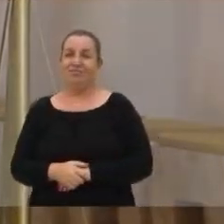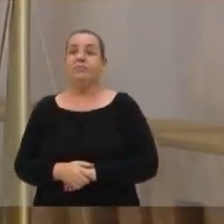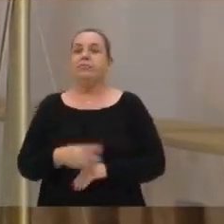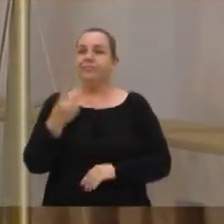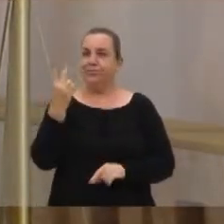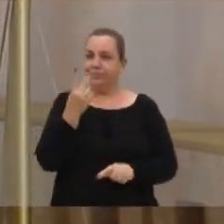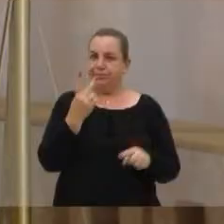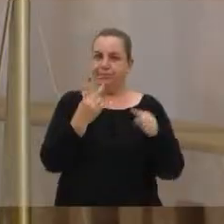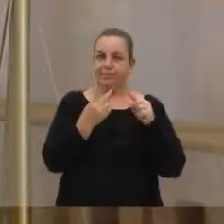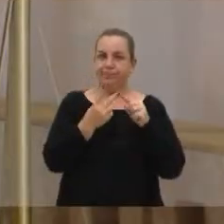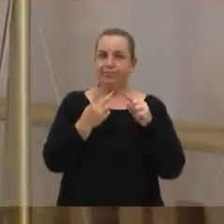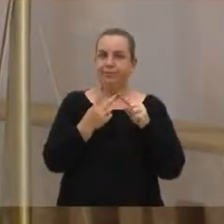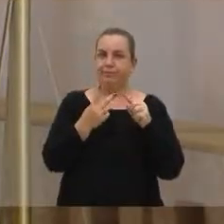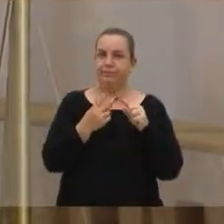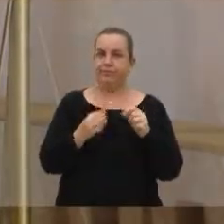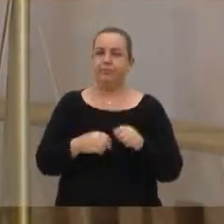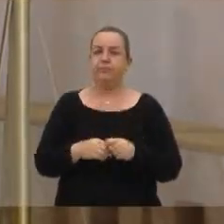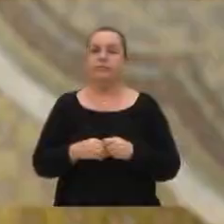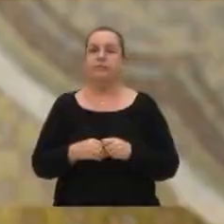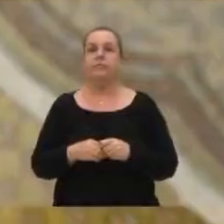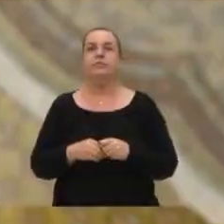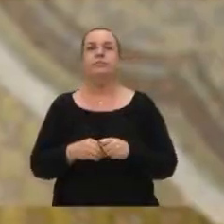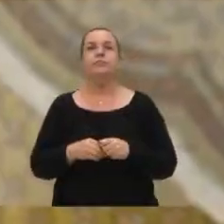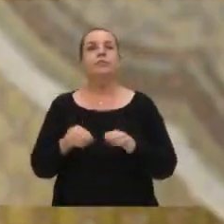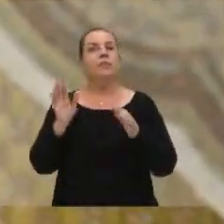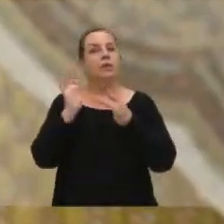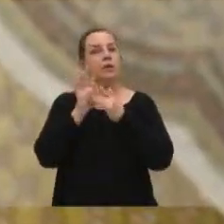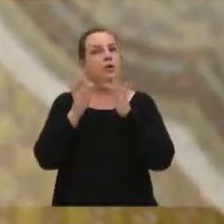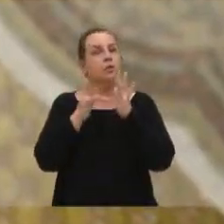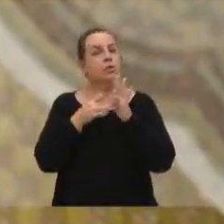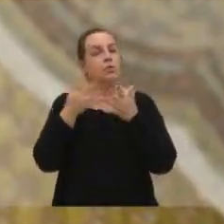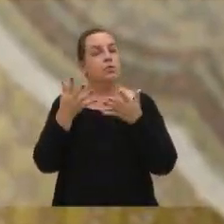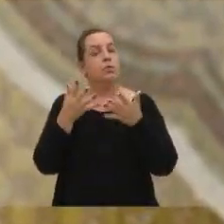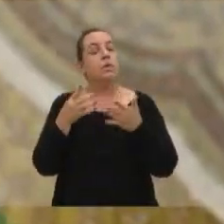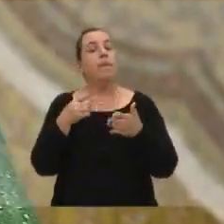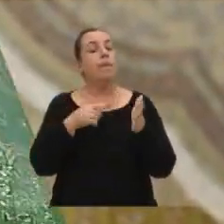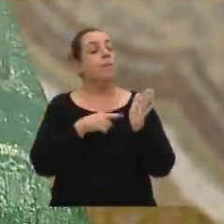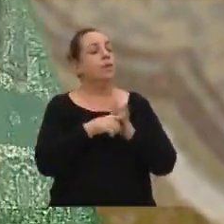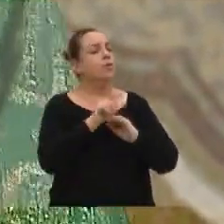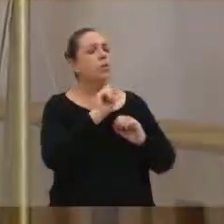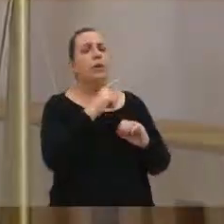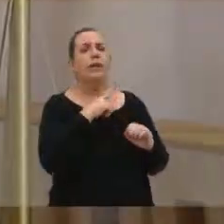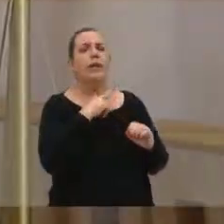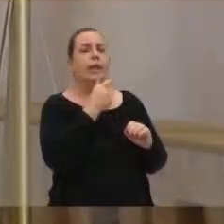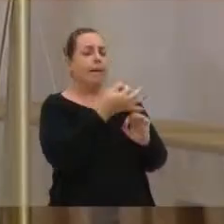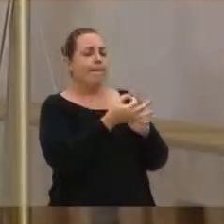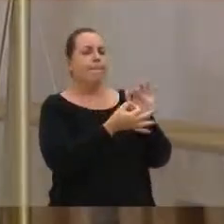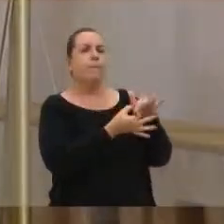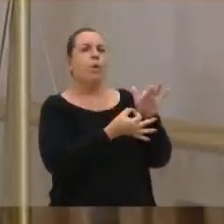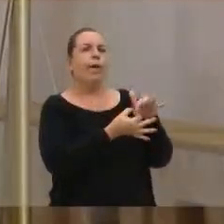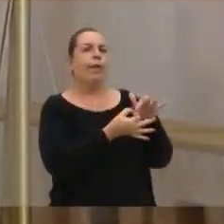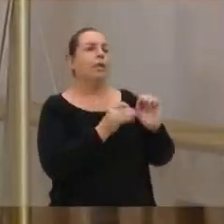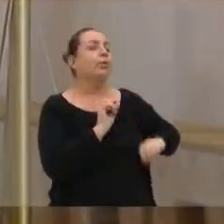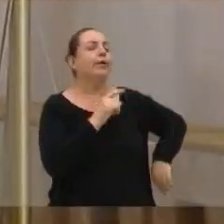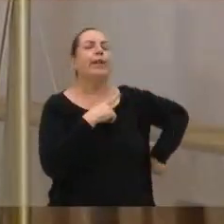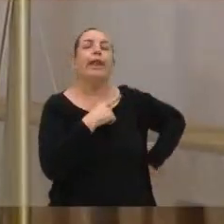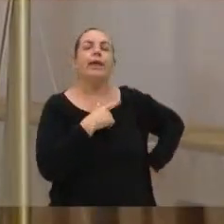Segundo, Jesus é bem claro o que está na, na moeda. E no tempo,